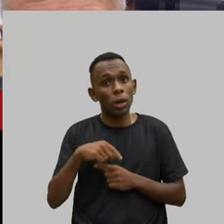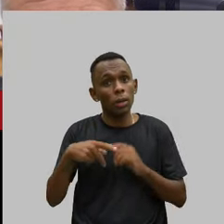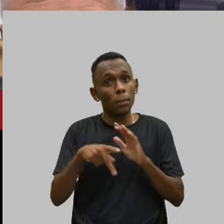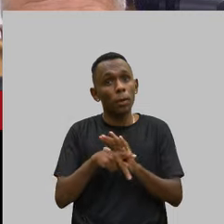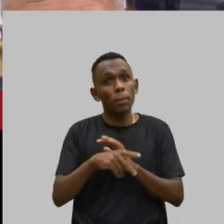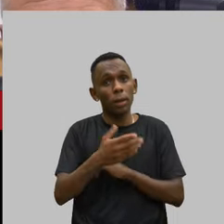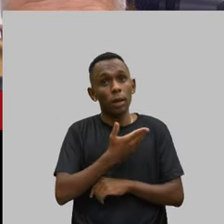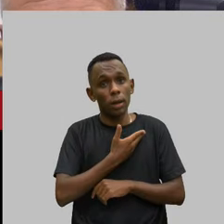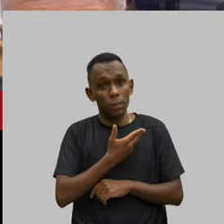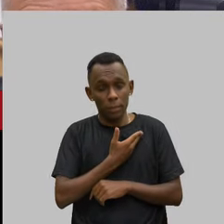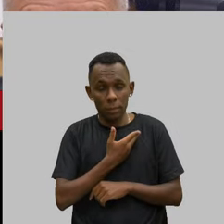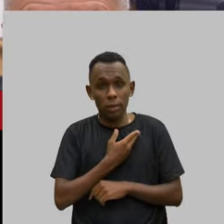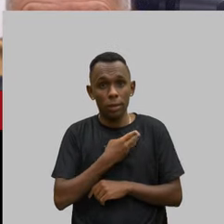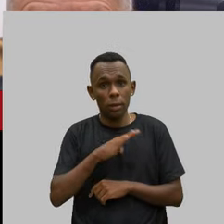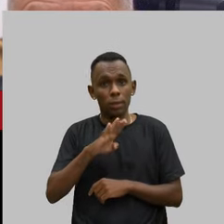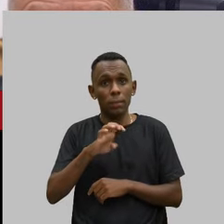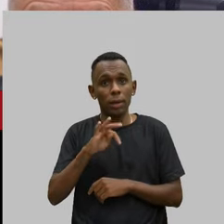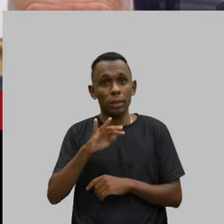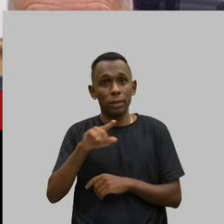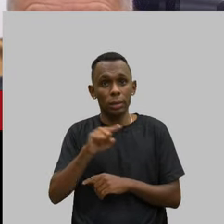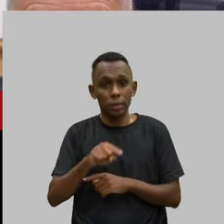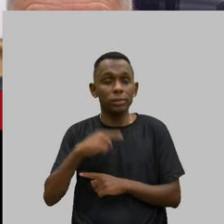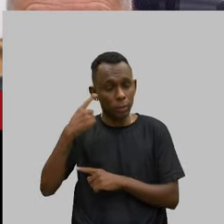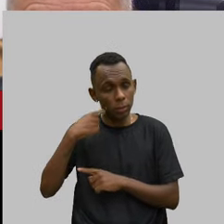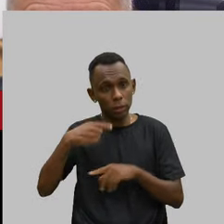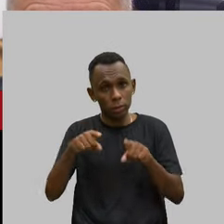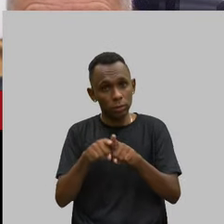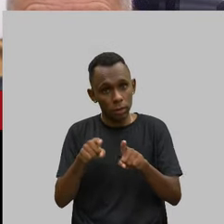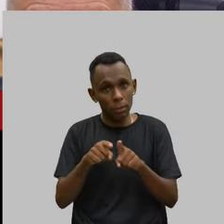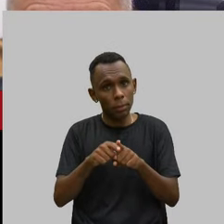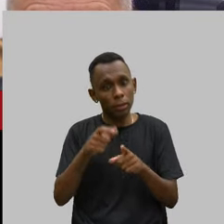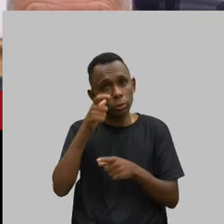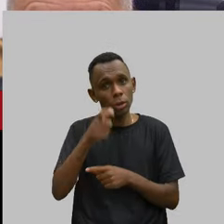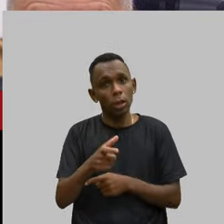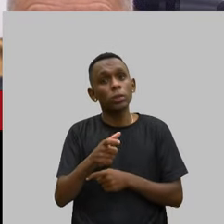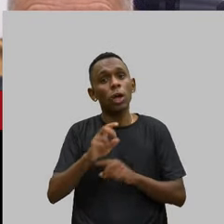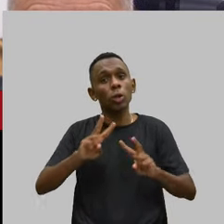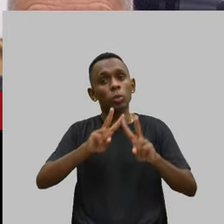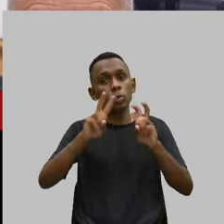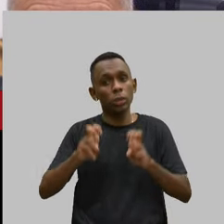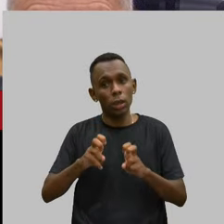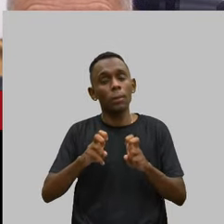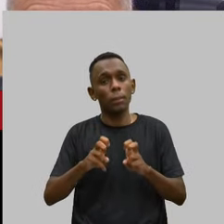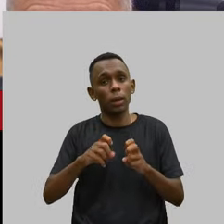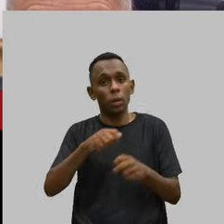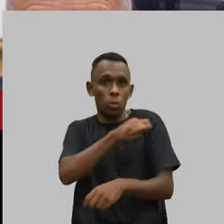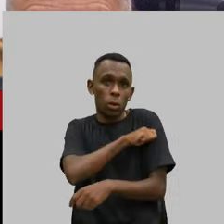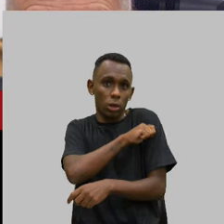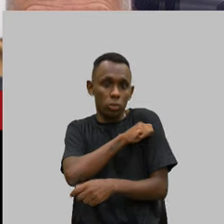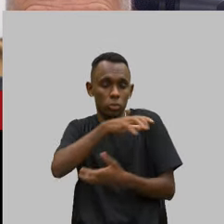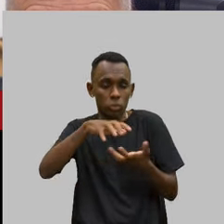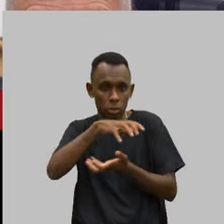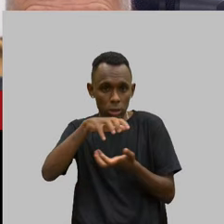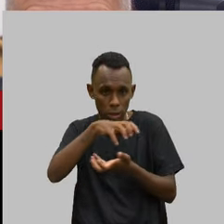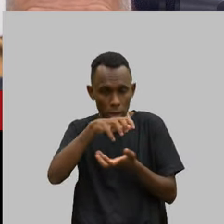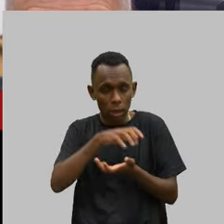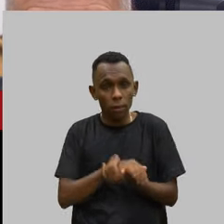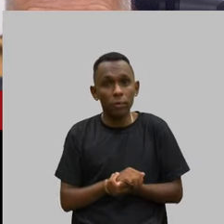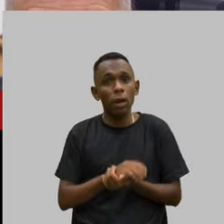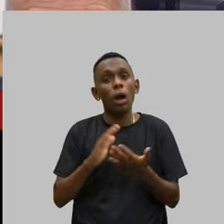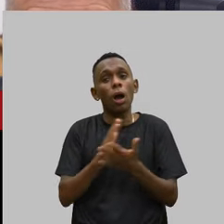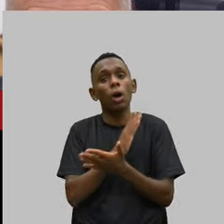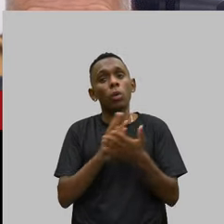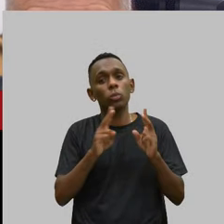amiga deputada Beatriz Serqueira que certamente também muito interessada nesse assunto mas eu queria expor aqui algumas